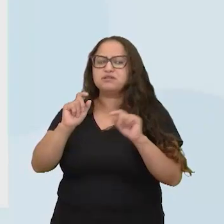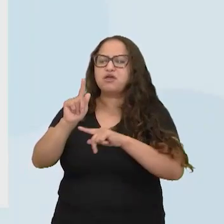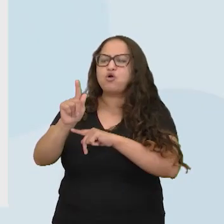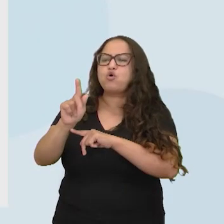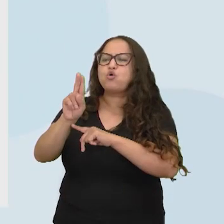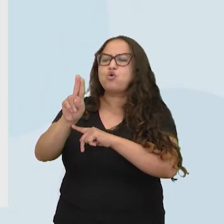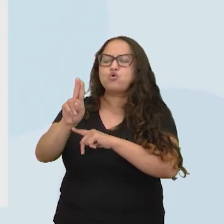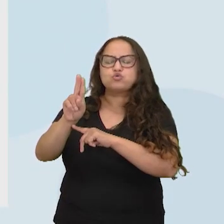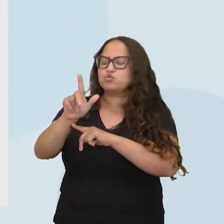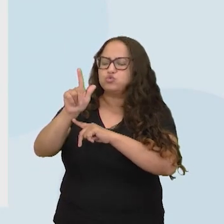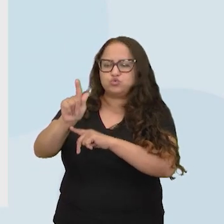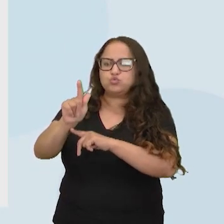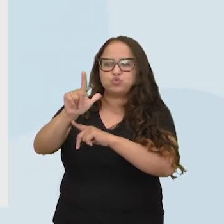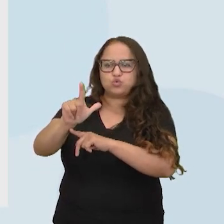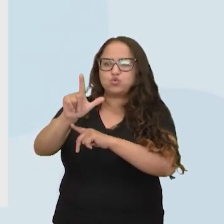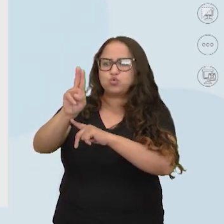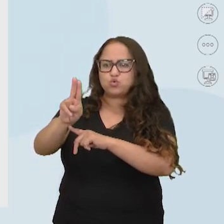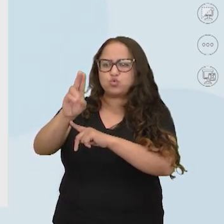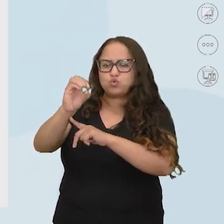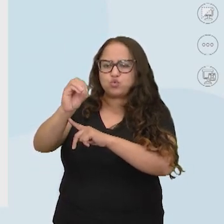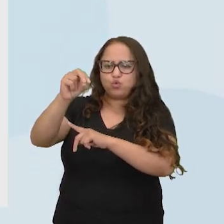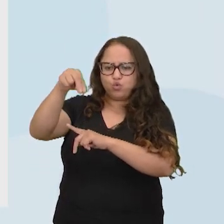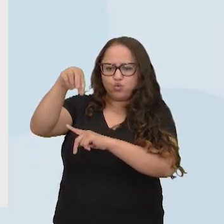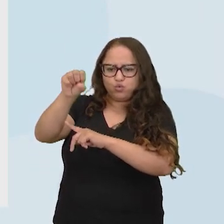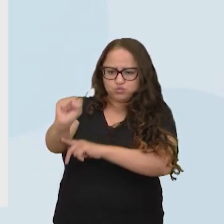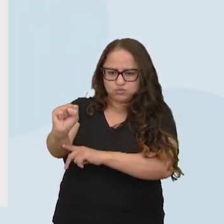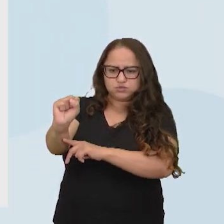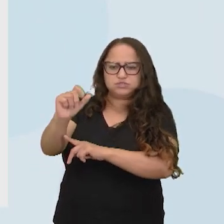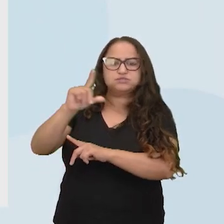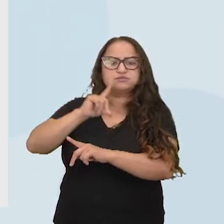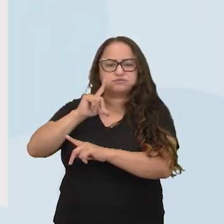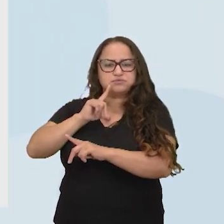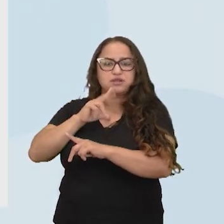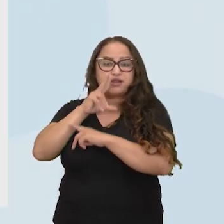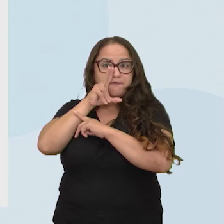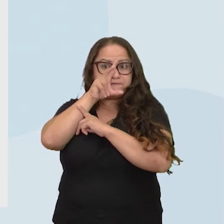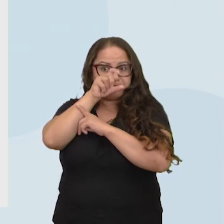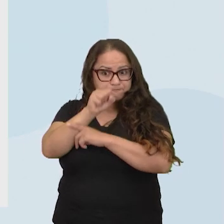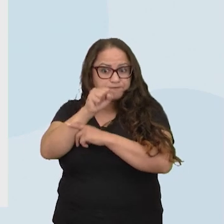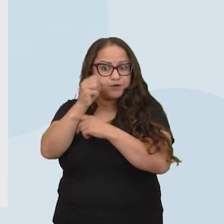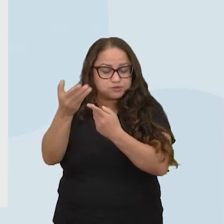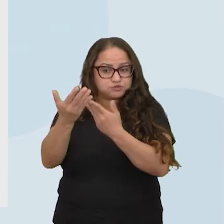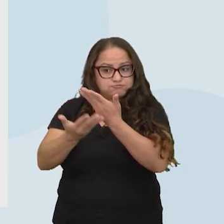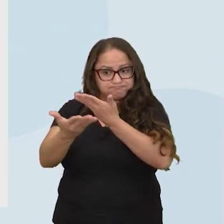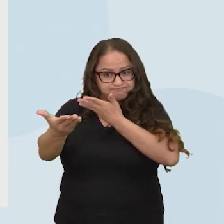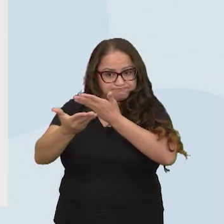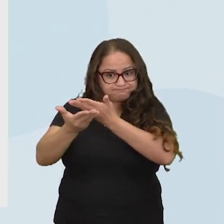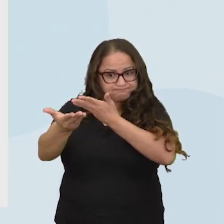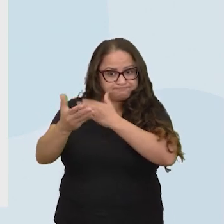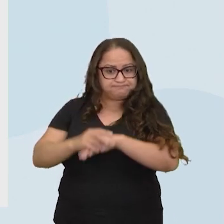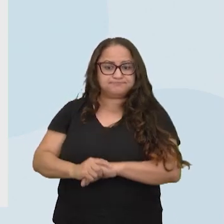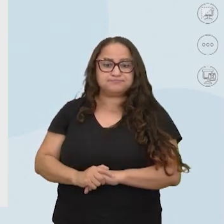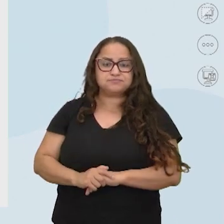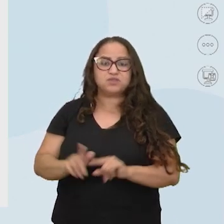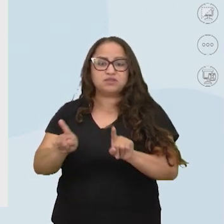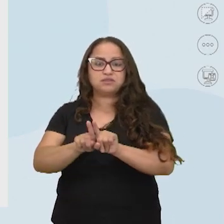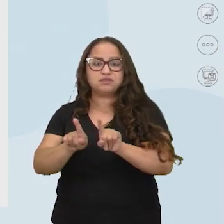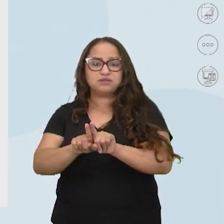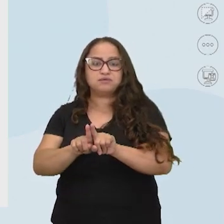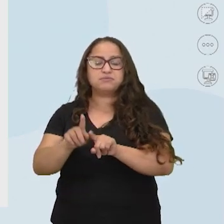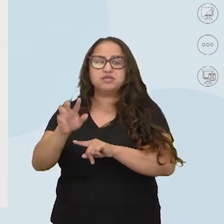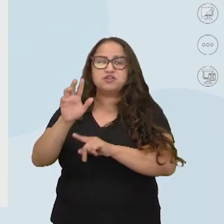forte são os gluons. São partículas mediadoras da força forte. Da força fraca são as partículas W, né,